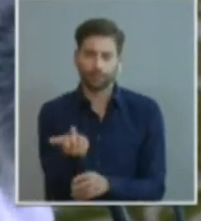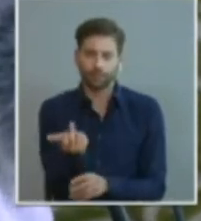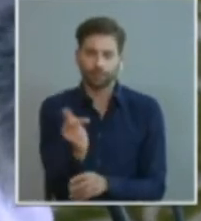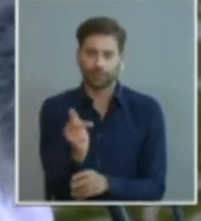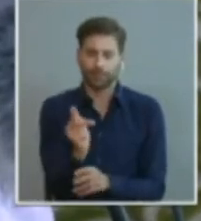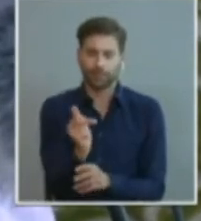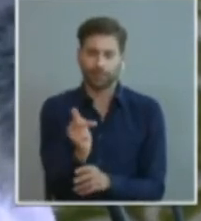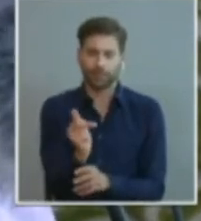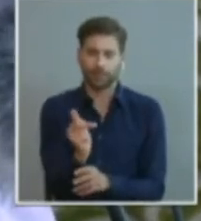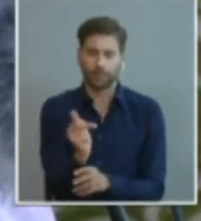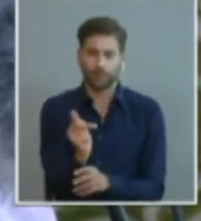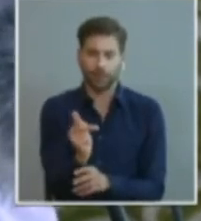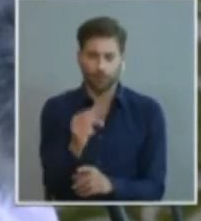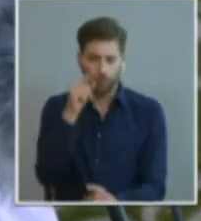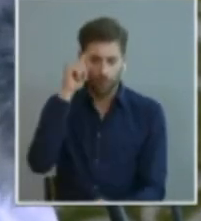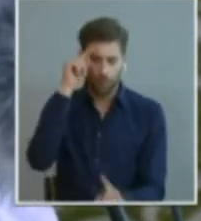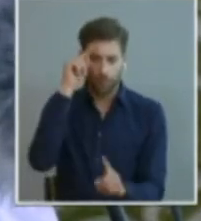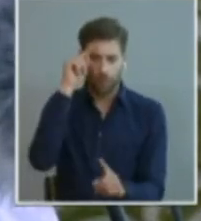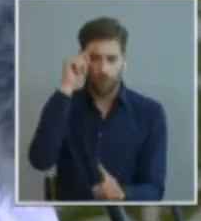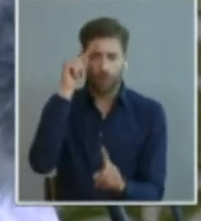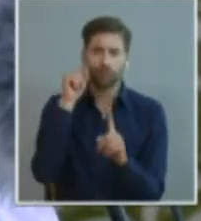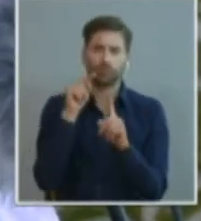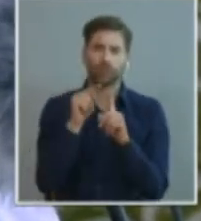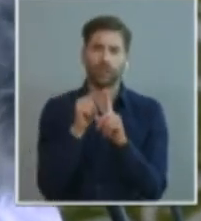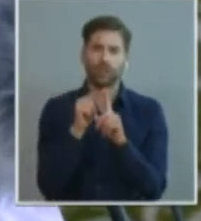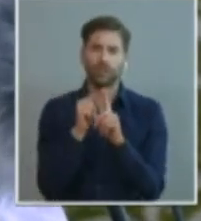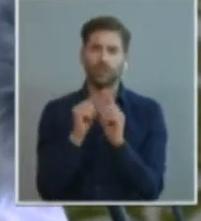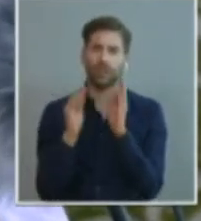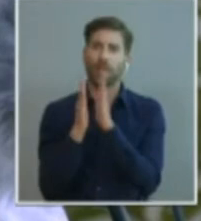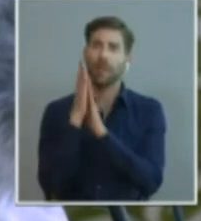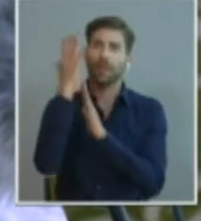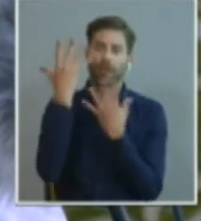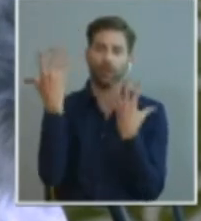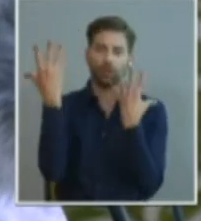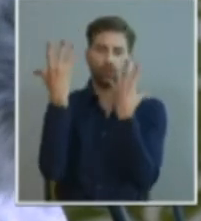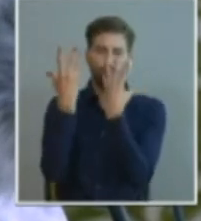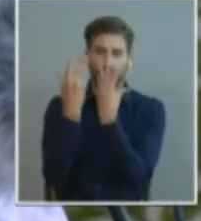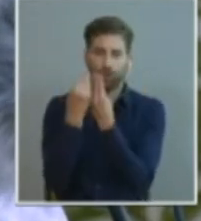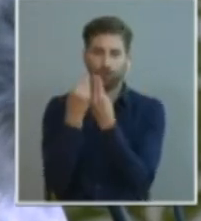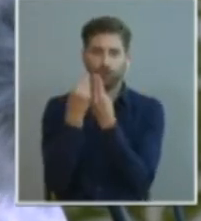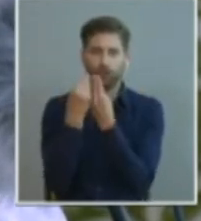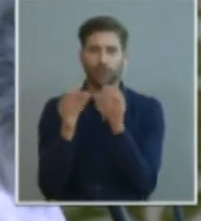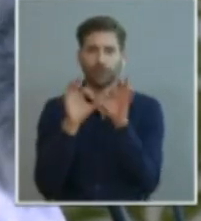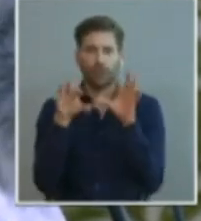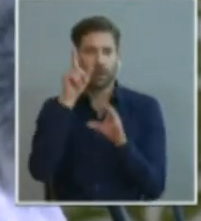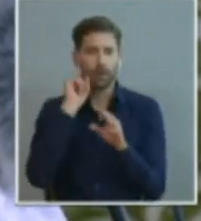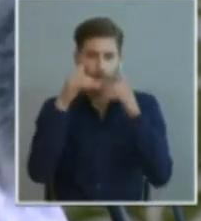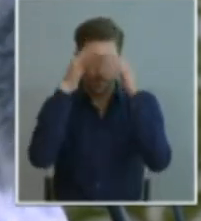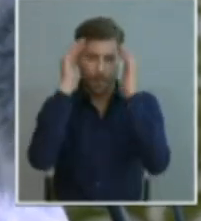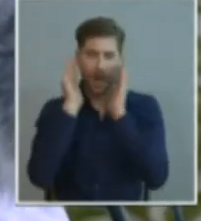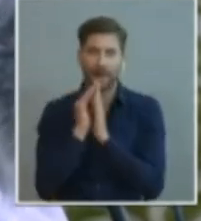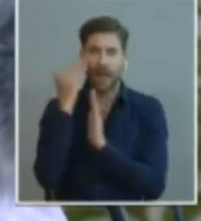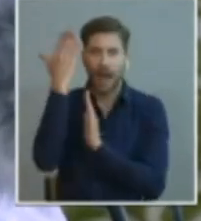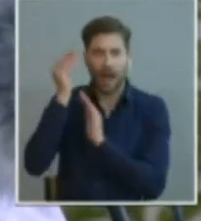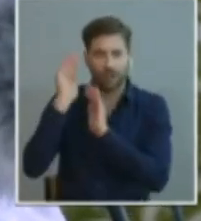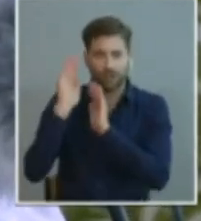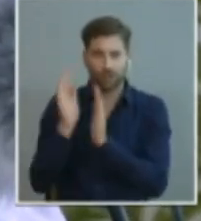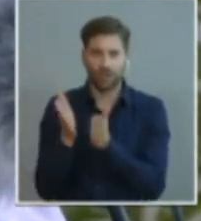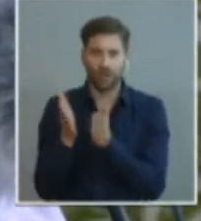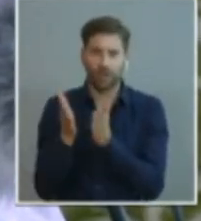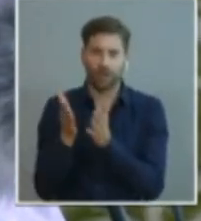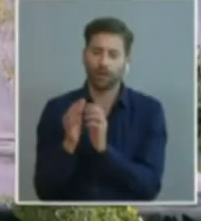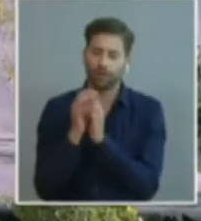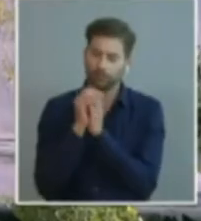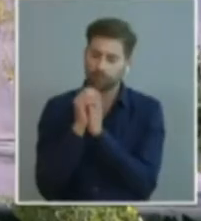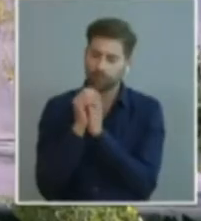dia entrar na glória de Deus, onde ela, Maria, já se encontra e intercede por